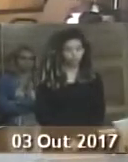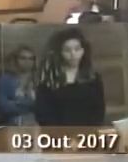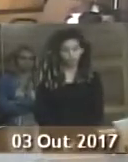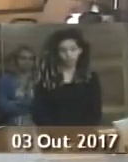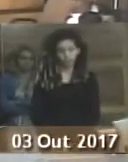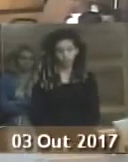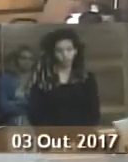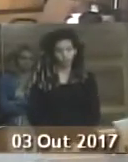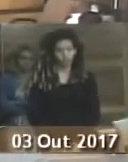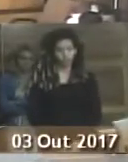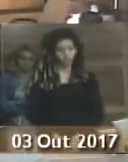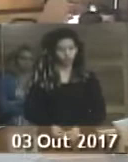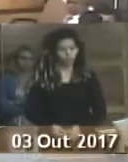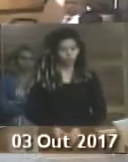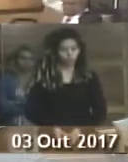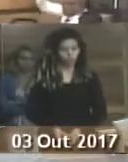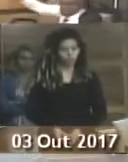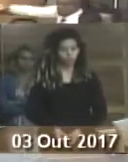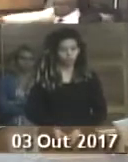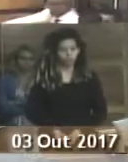votação aberta.